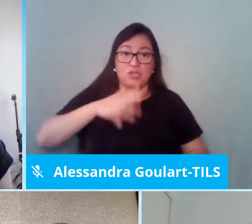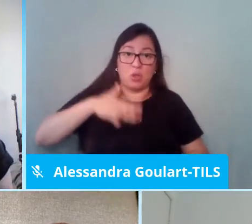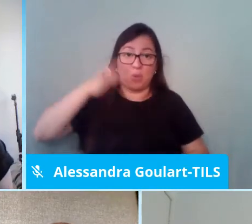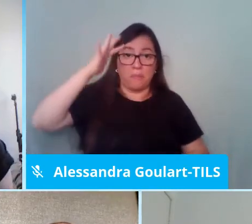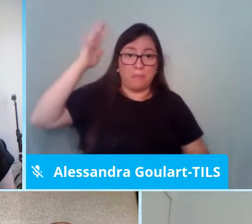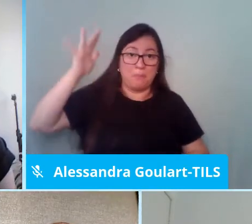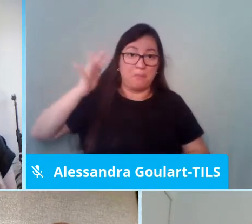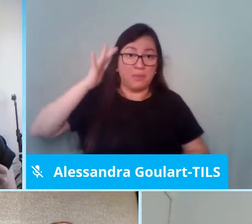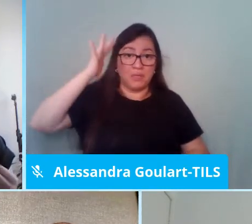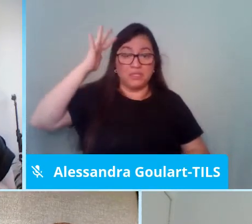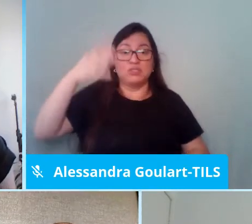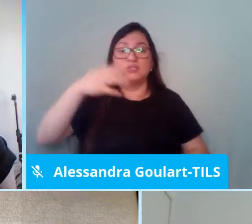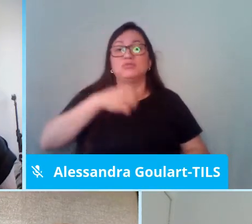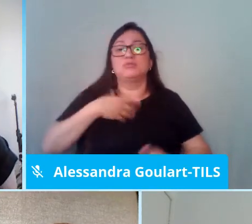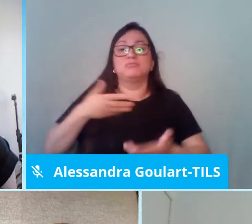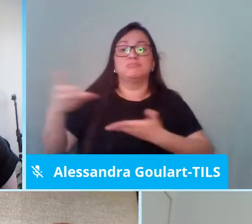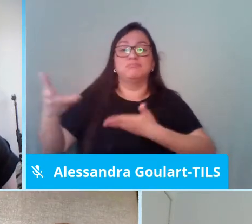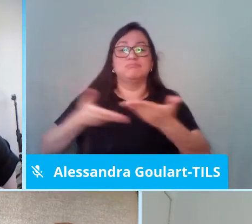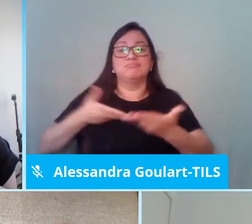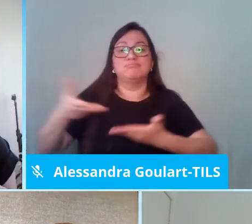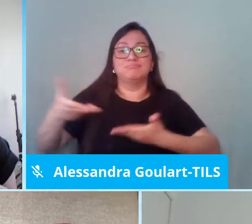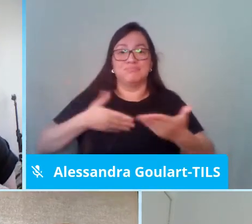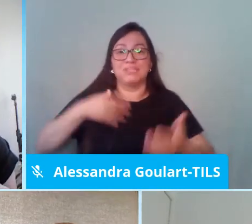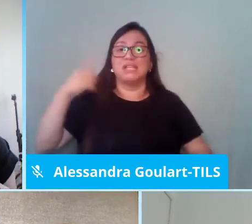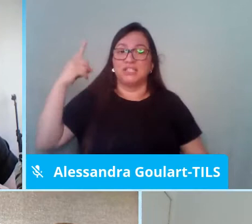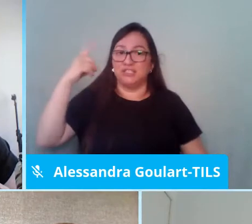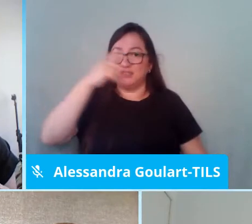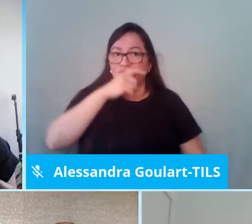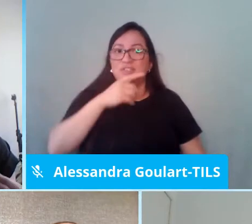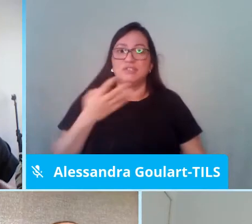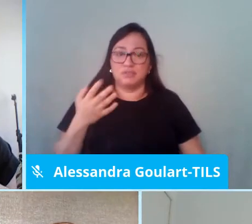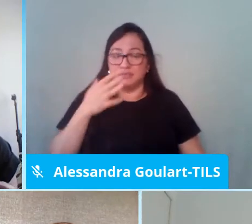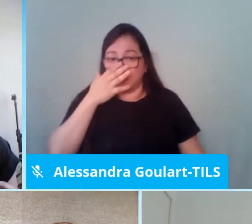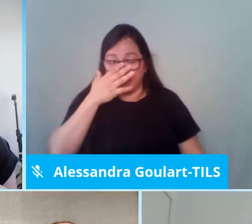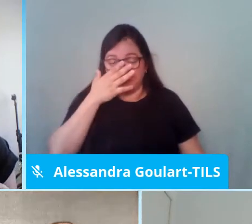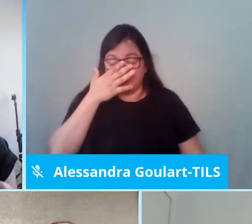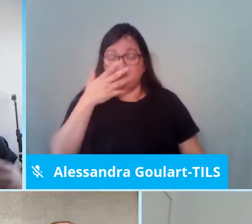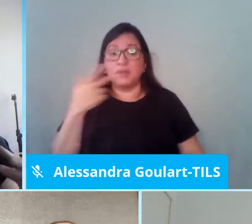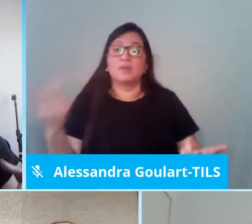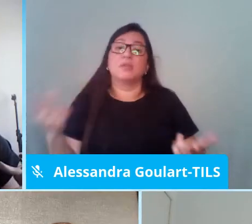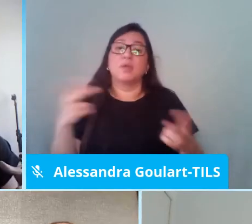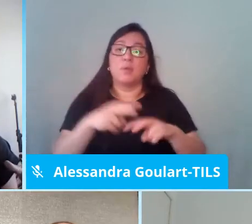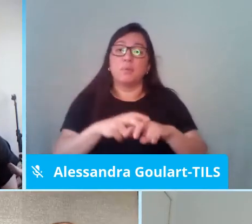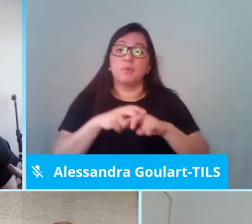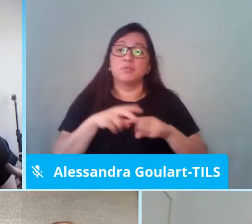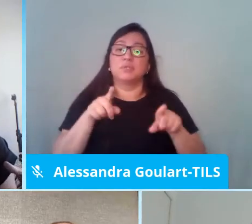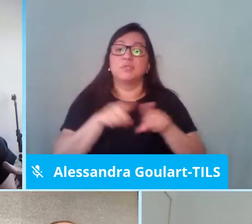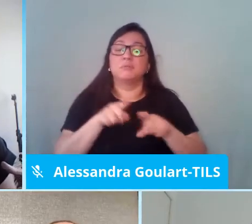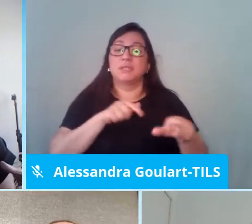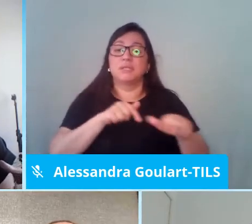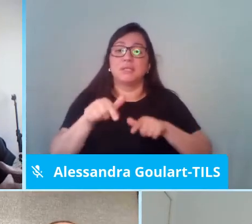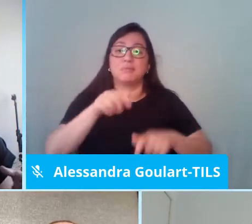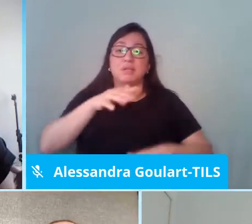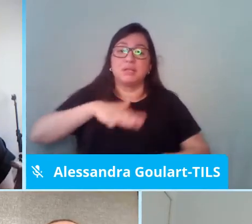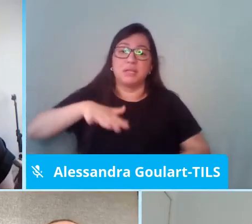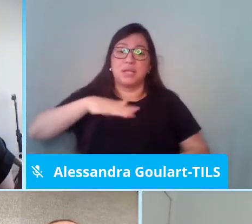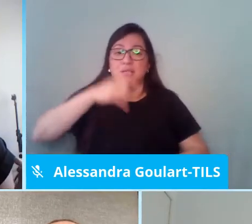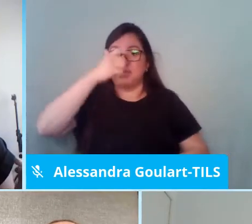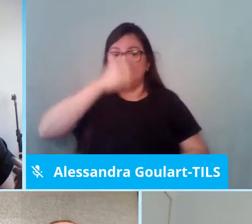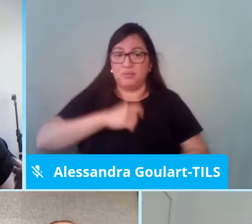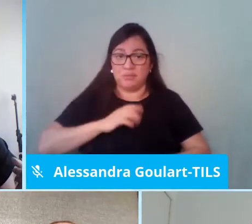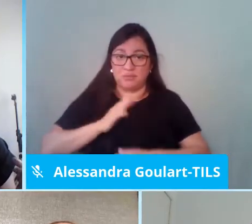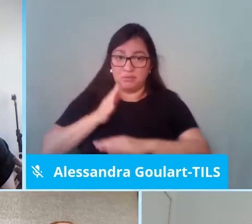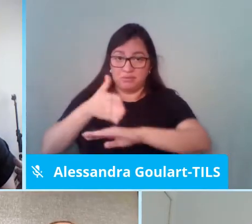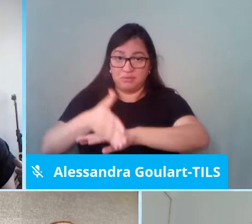essas pessoas. E fiquei pensando também, a gente está falando de trabalho de território e visita domiciliar, né?